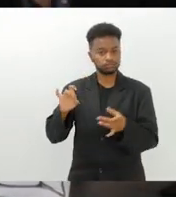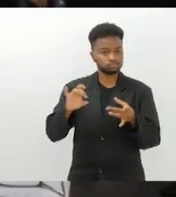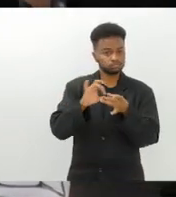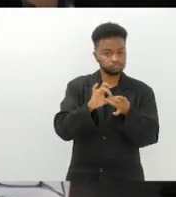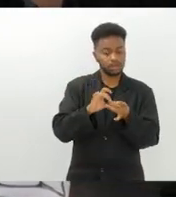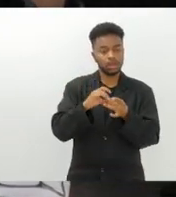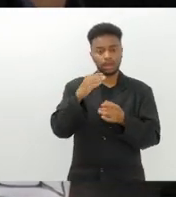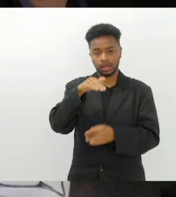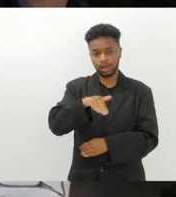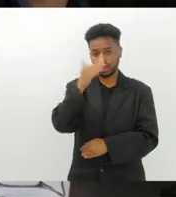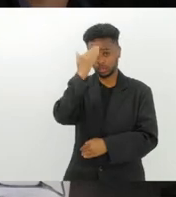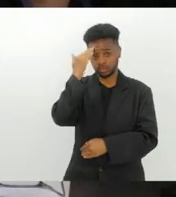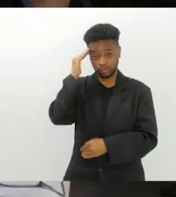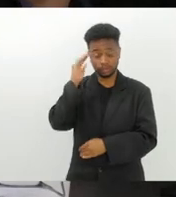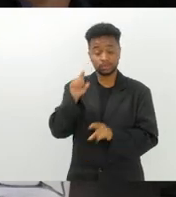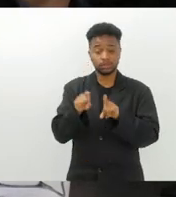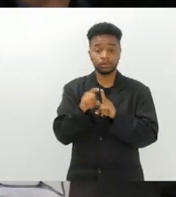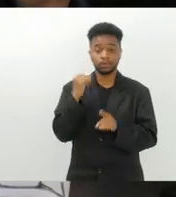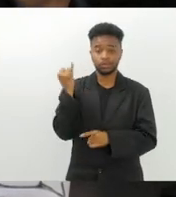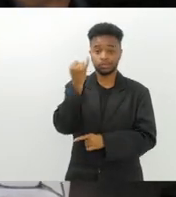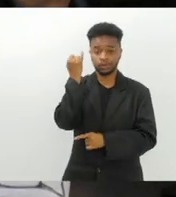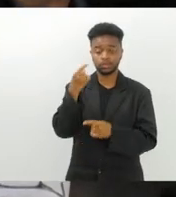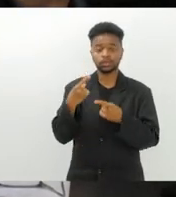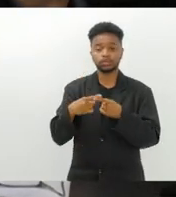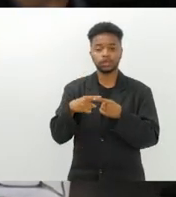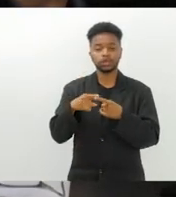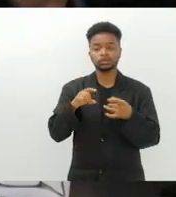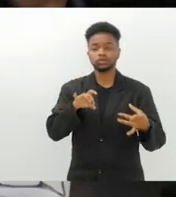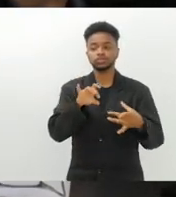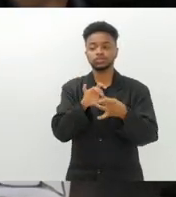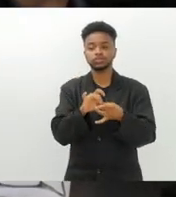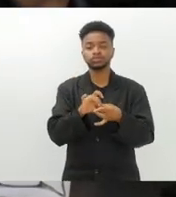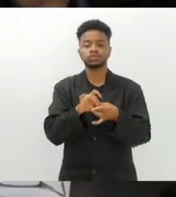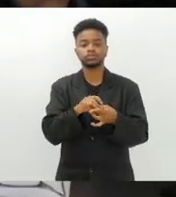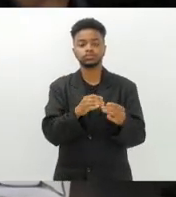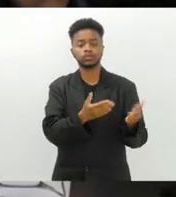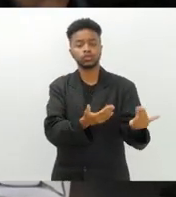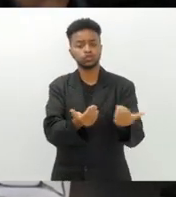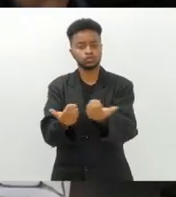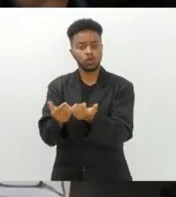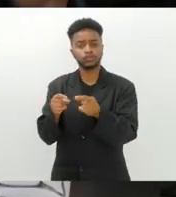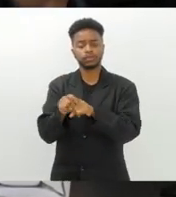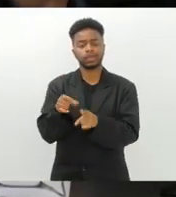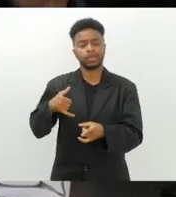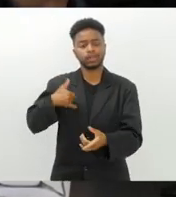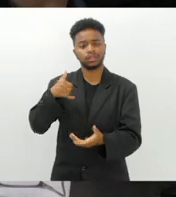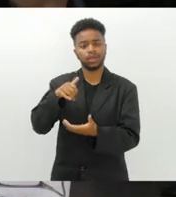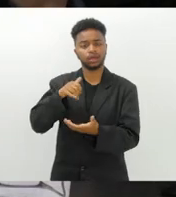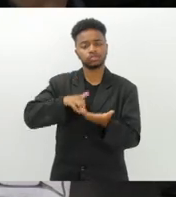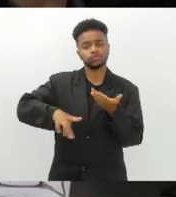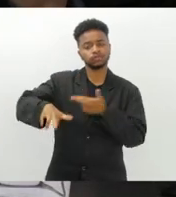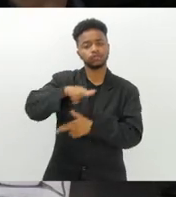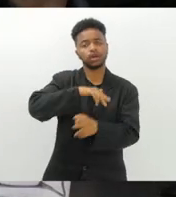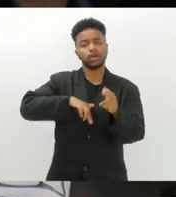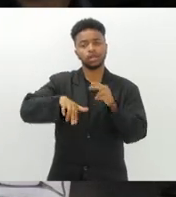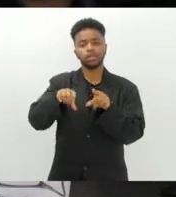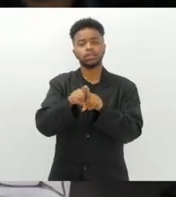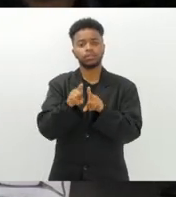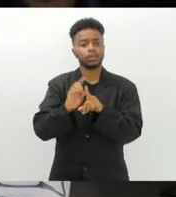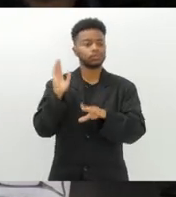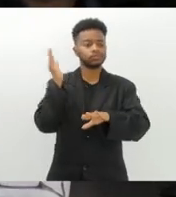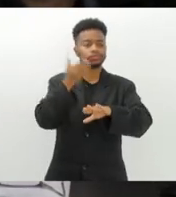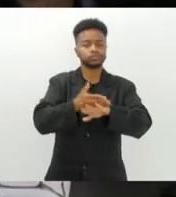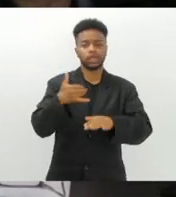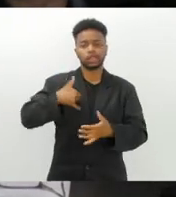muito importante, porque ele junta diferentes jovens, diferentes idades. A gente combate também o etarismo,